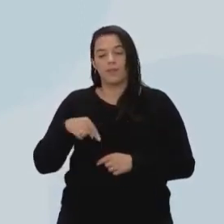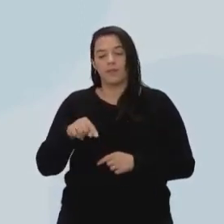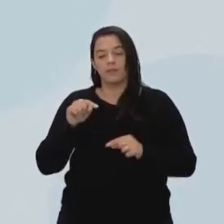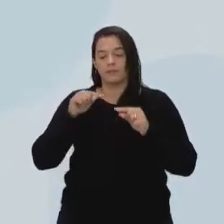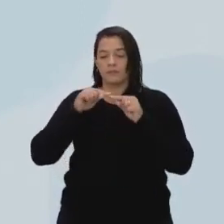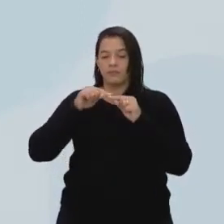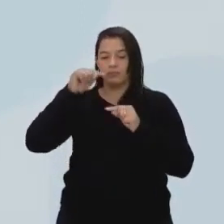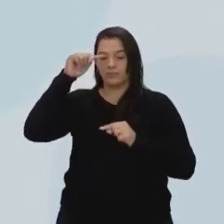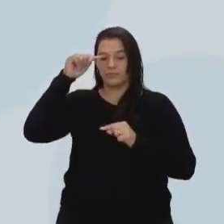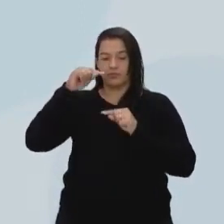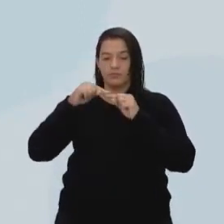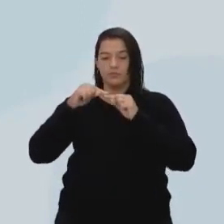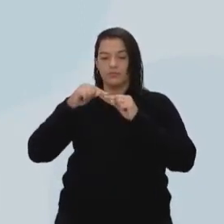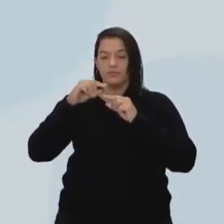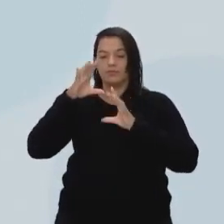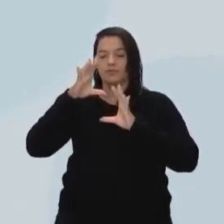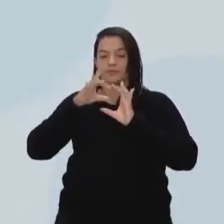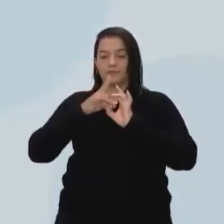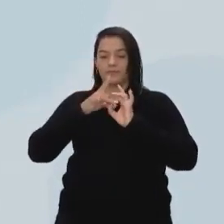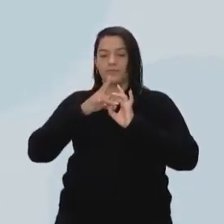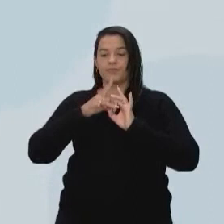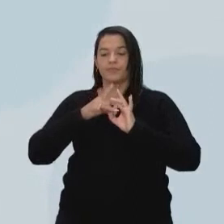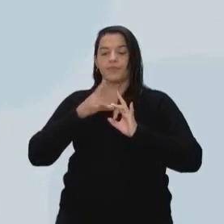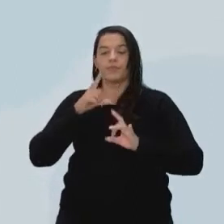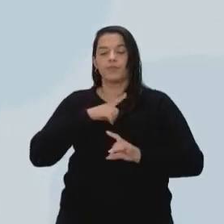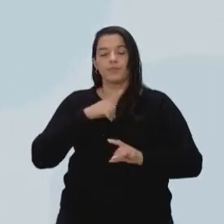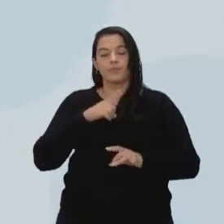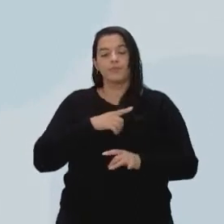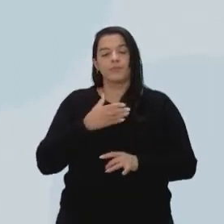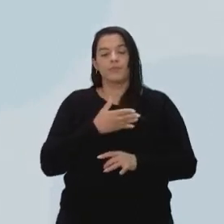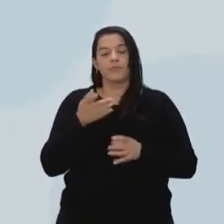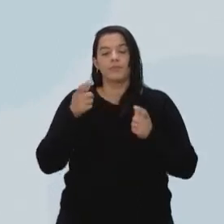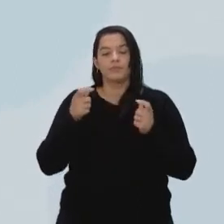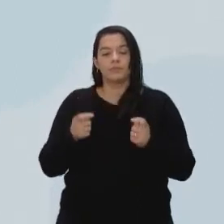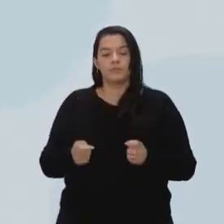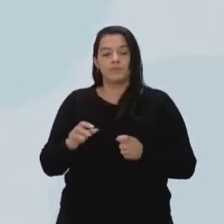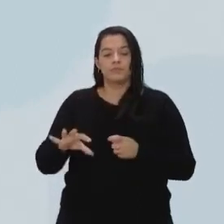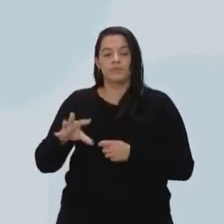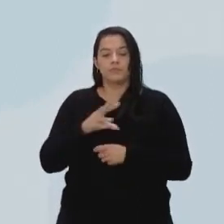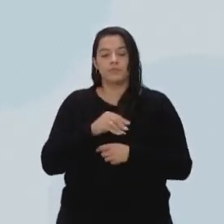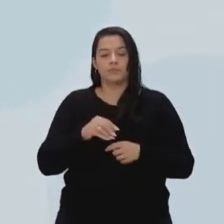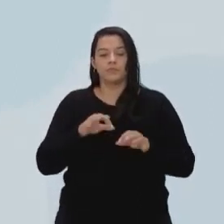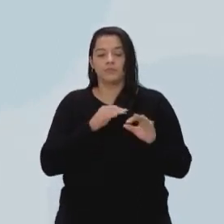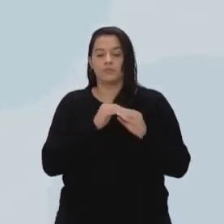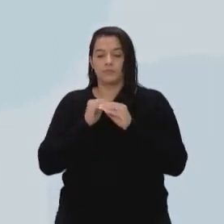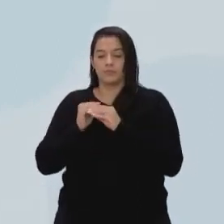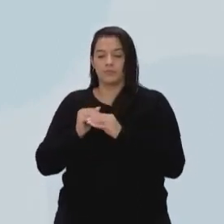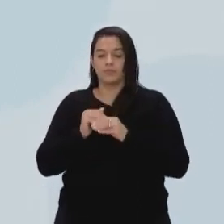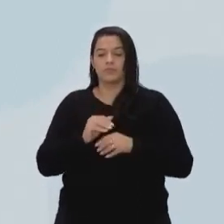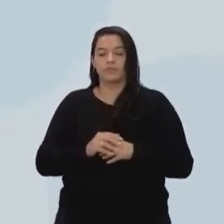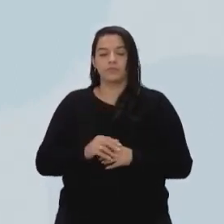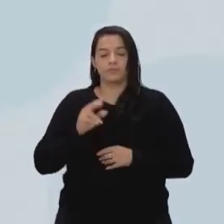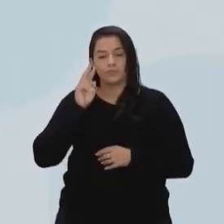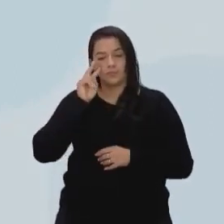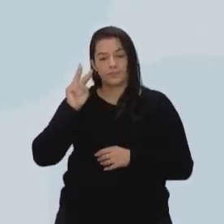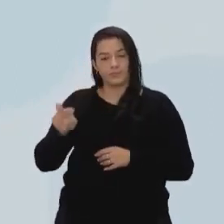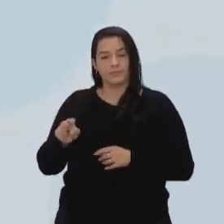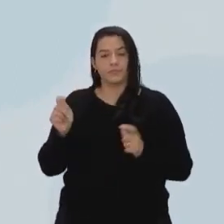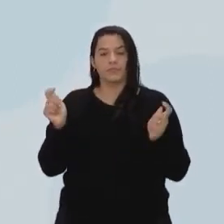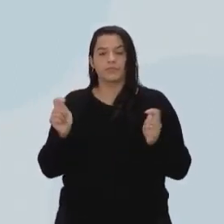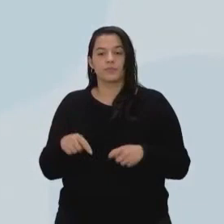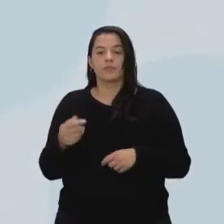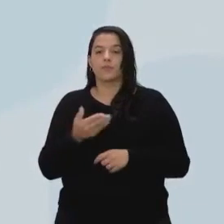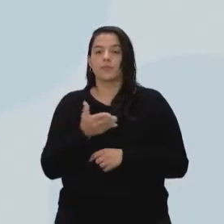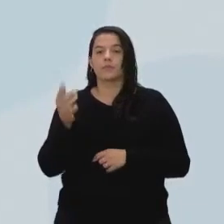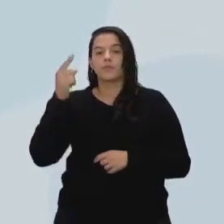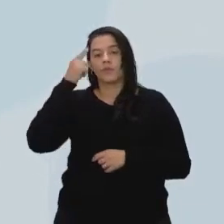interações. É o que dá a sustentação do complexo silicato, né? E aí, olhando, professor, só para você